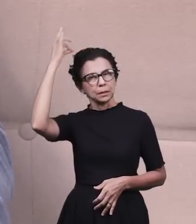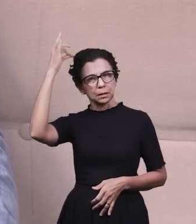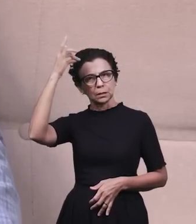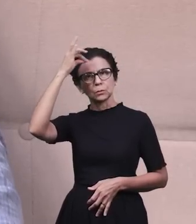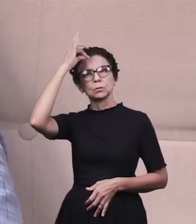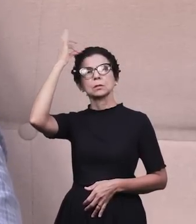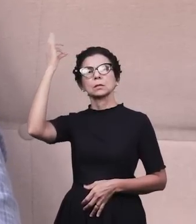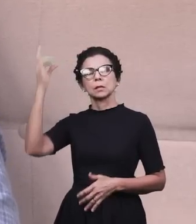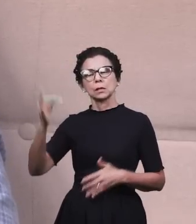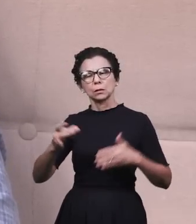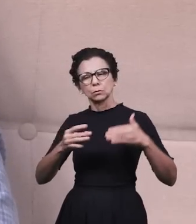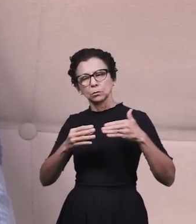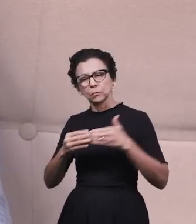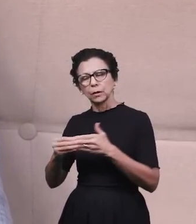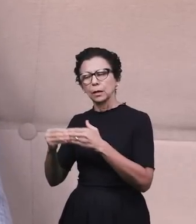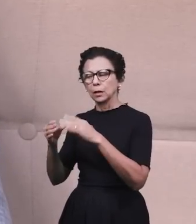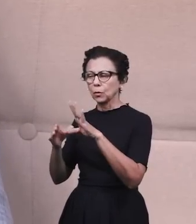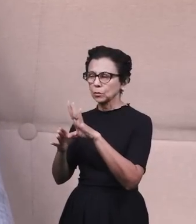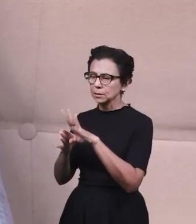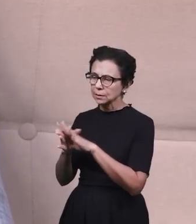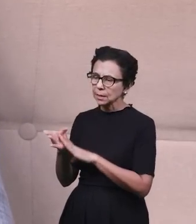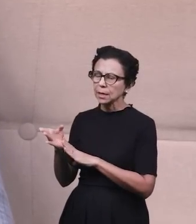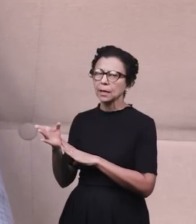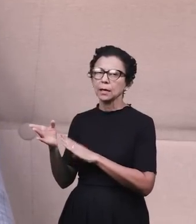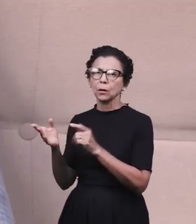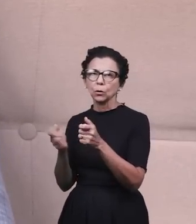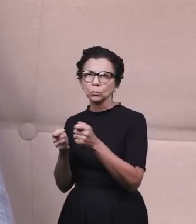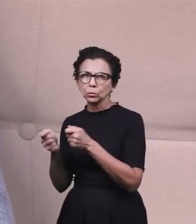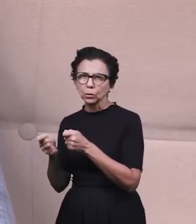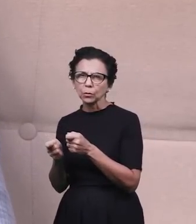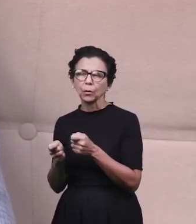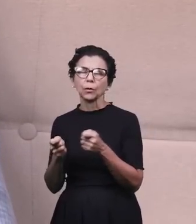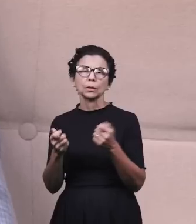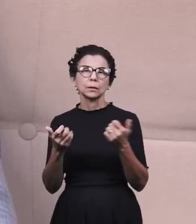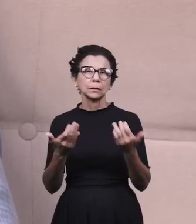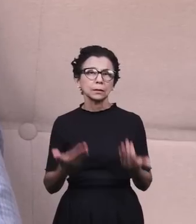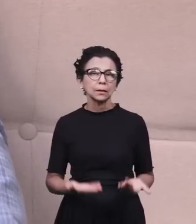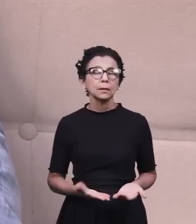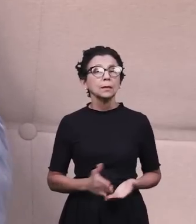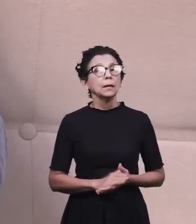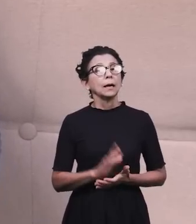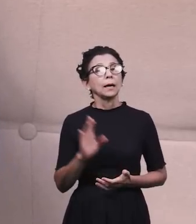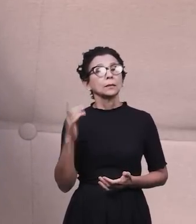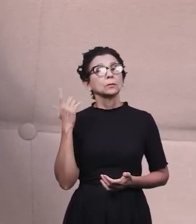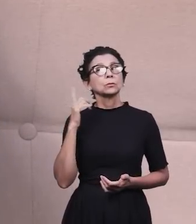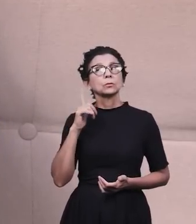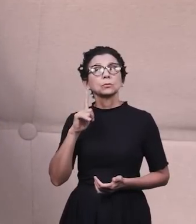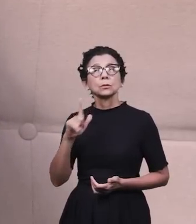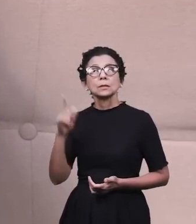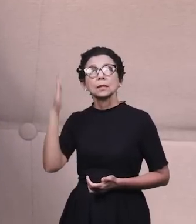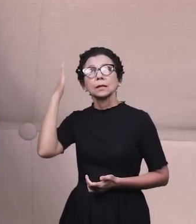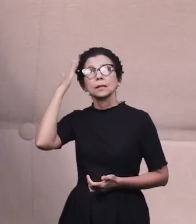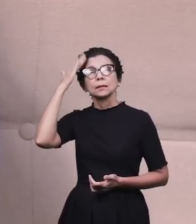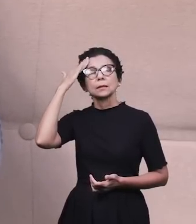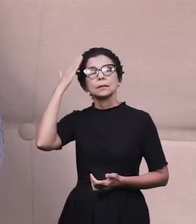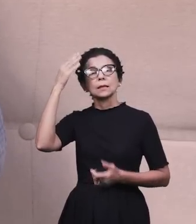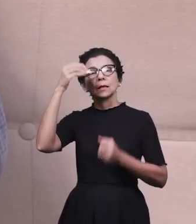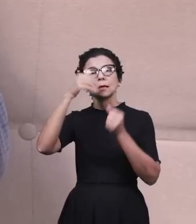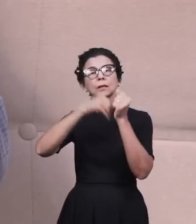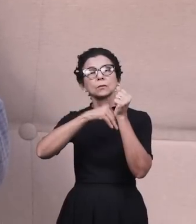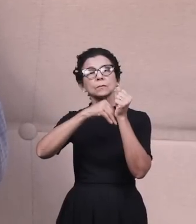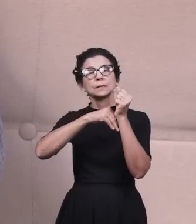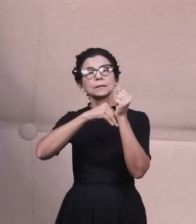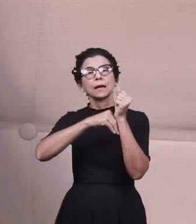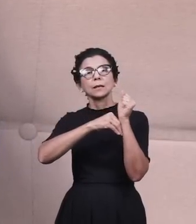igreja tem condições de alcançar a vontade de Deus, a revelação, entrar nos mistérios de Deus e